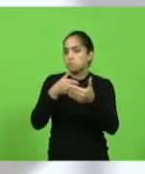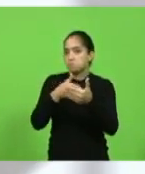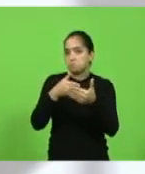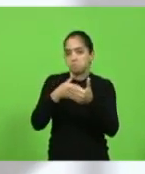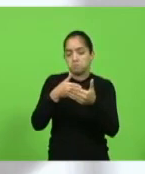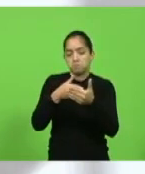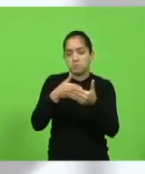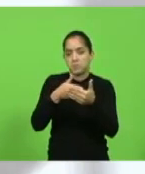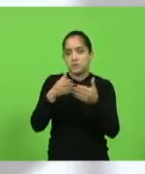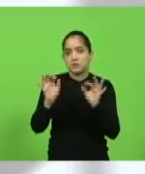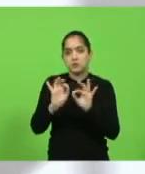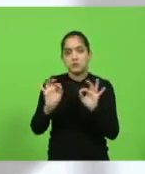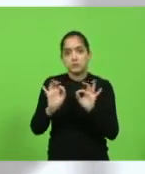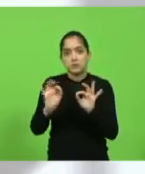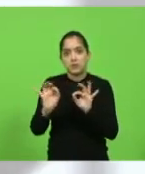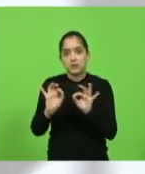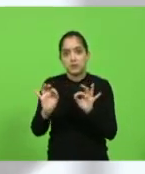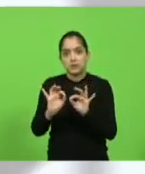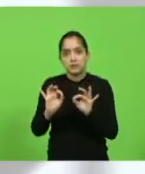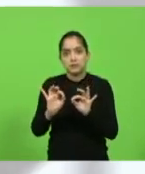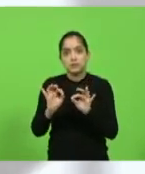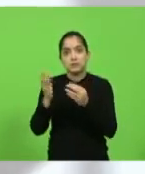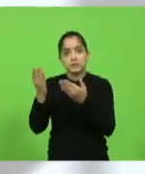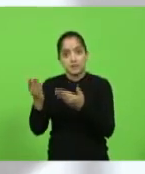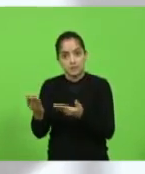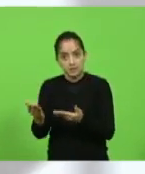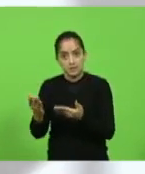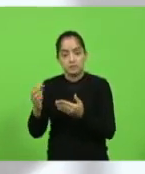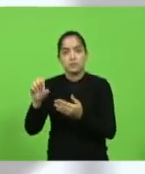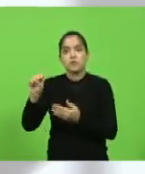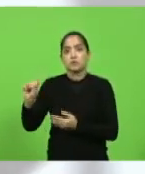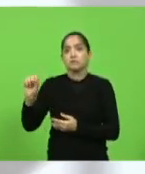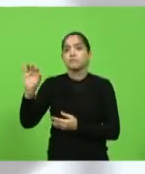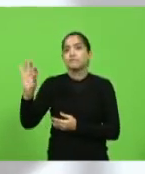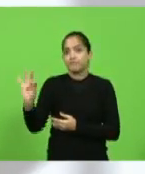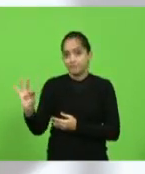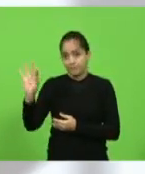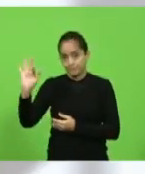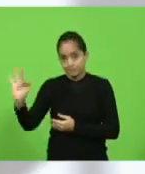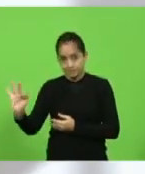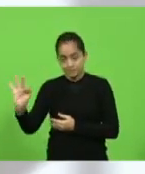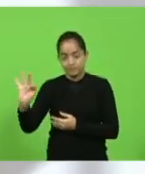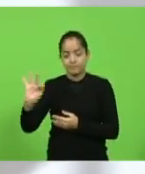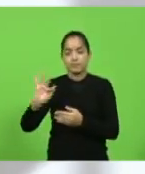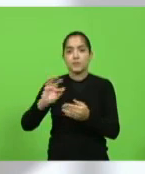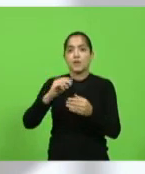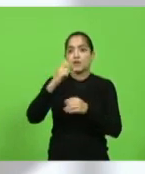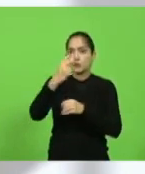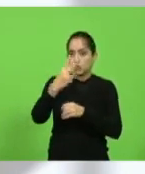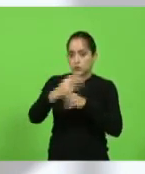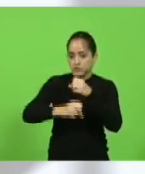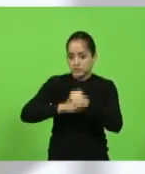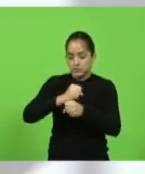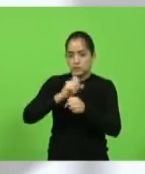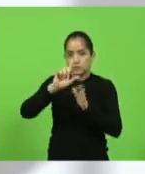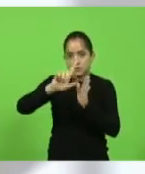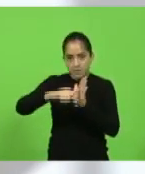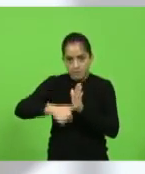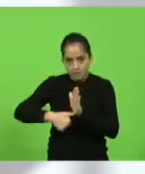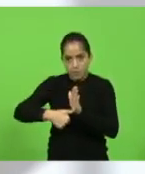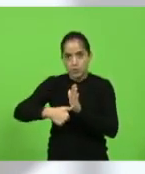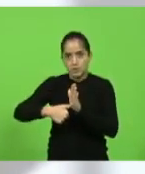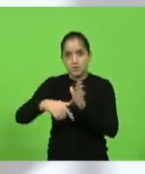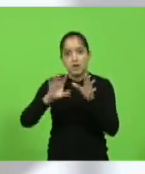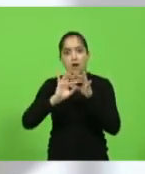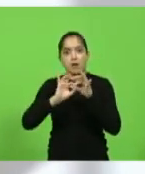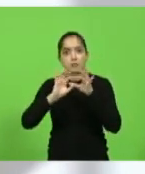forma alguma, que o próprio Supremo Tribunal Federal, 2 anos após o impedimento, viesse absolvê-lo pelos supostos fatos